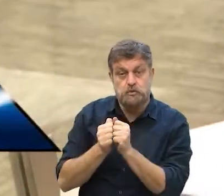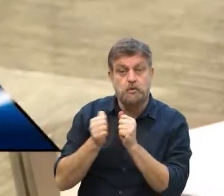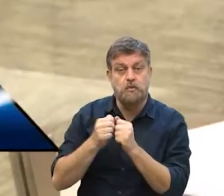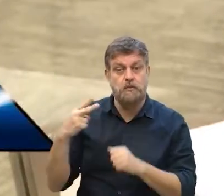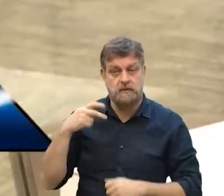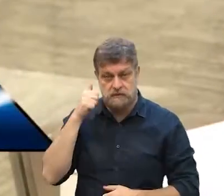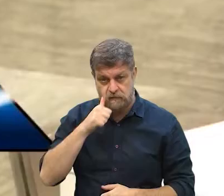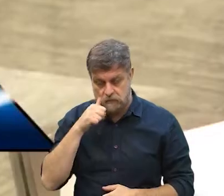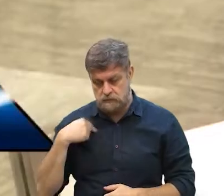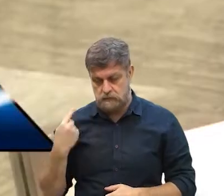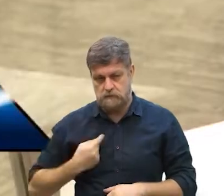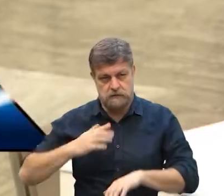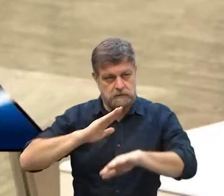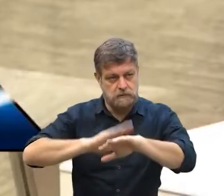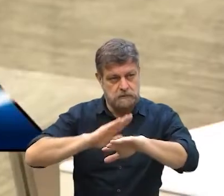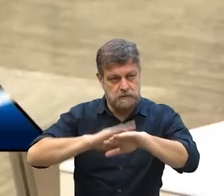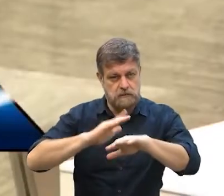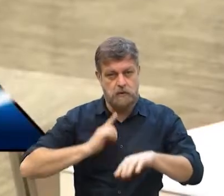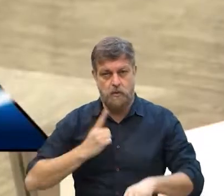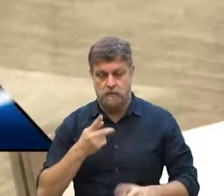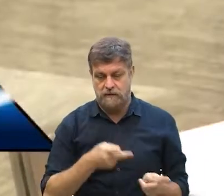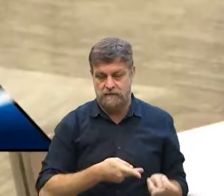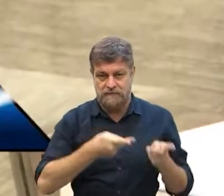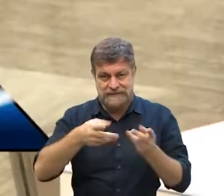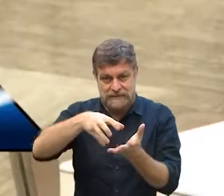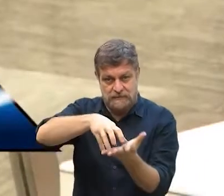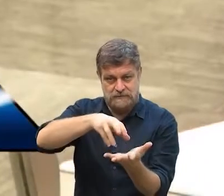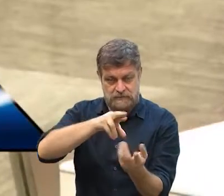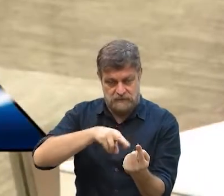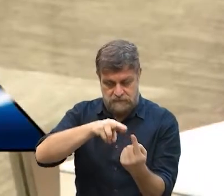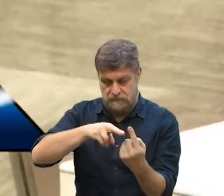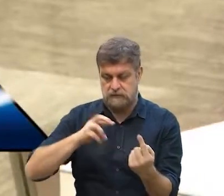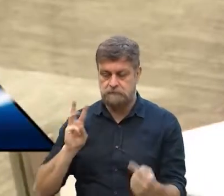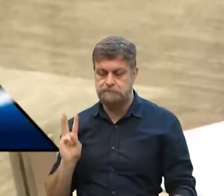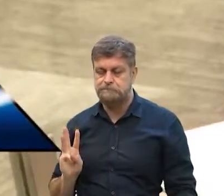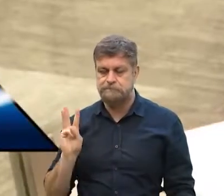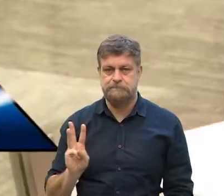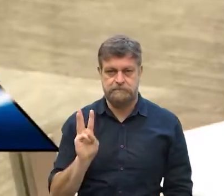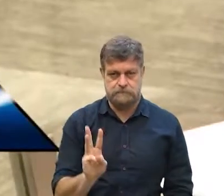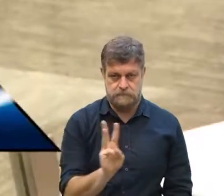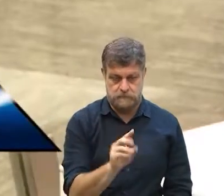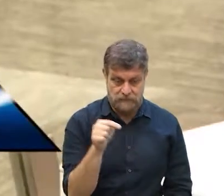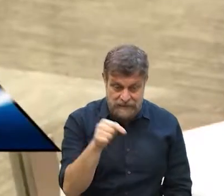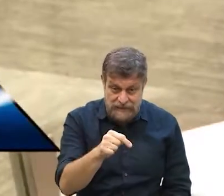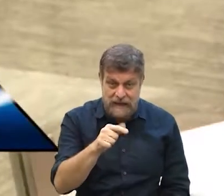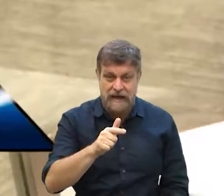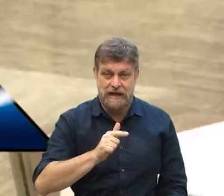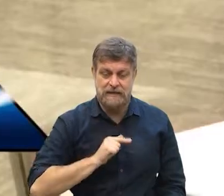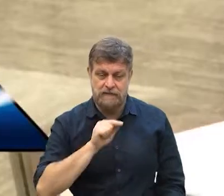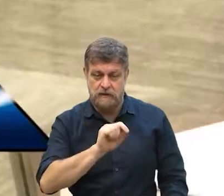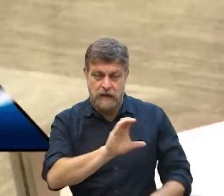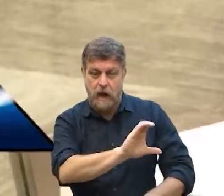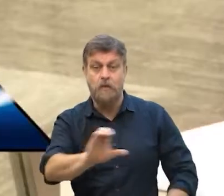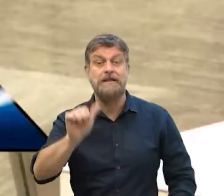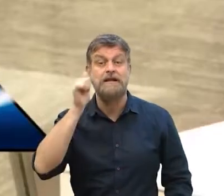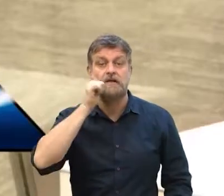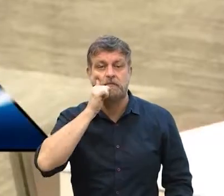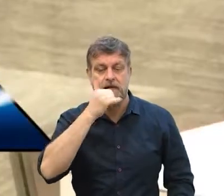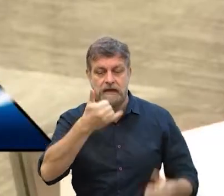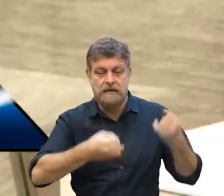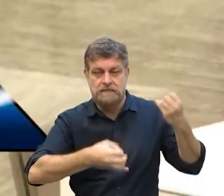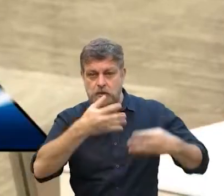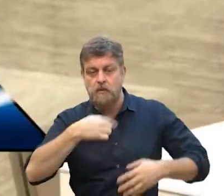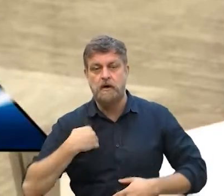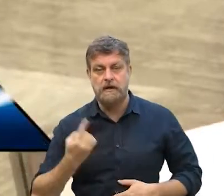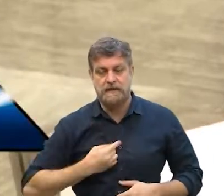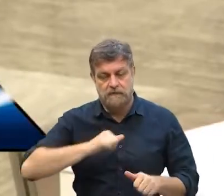as outras demais vereadoras fizemos uma visita no centro de referência, estivemos lá e a Coordenadora da Mulher falou